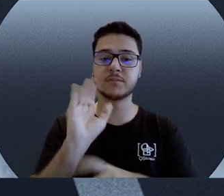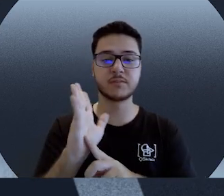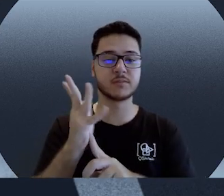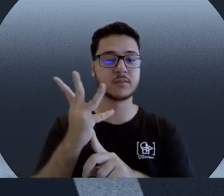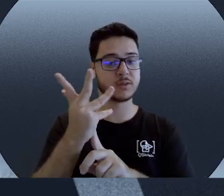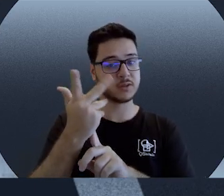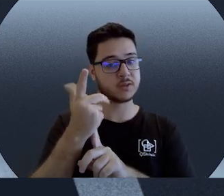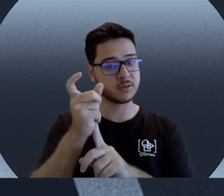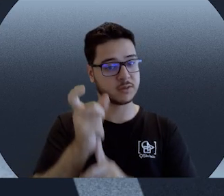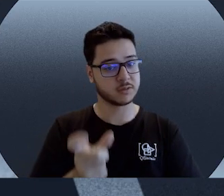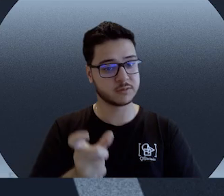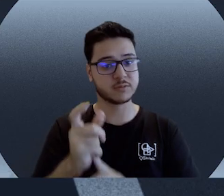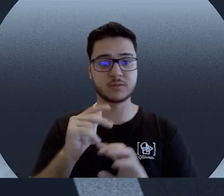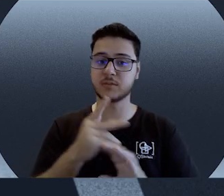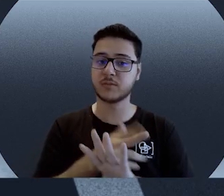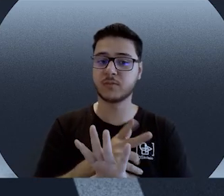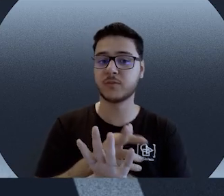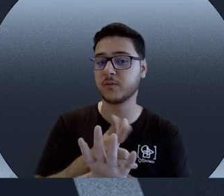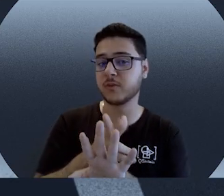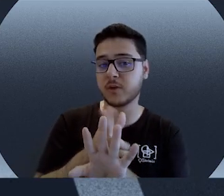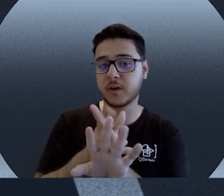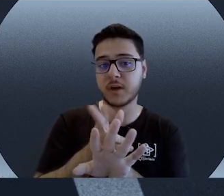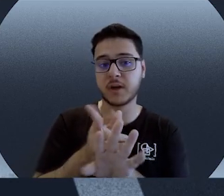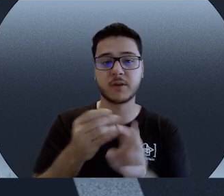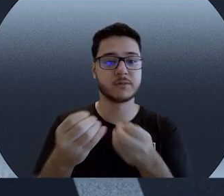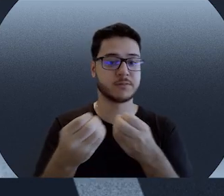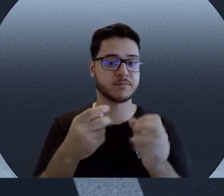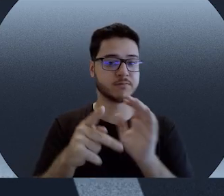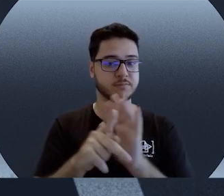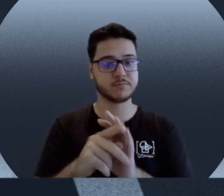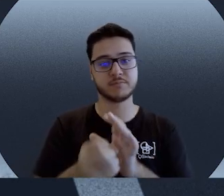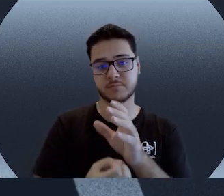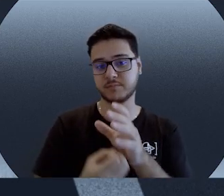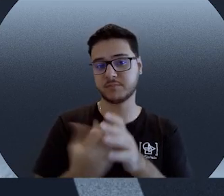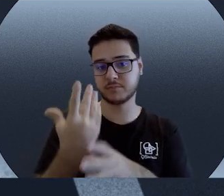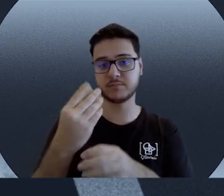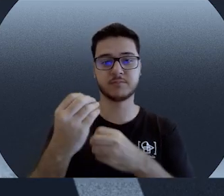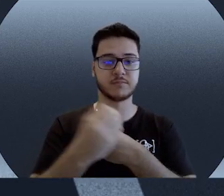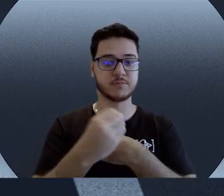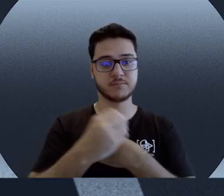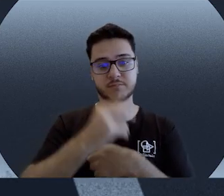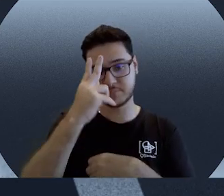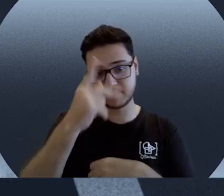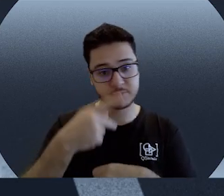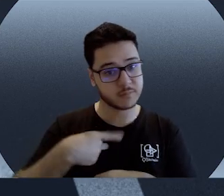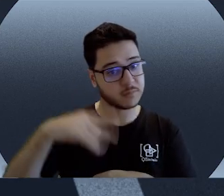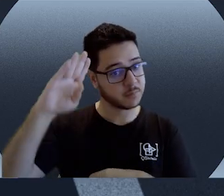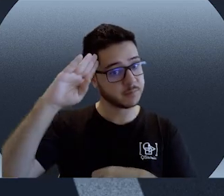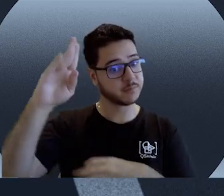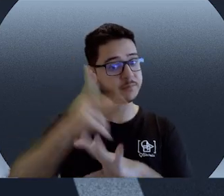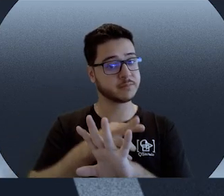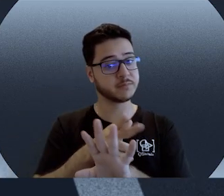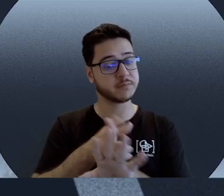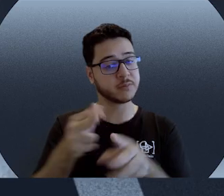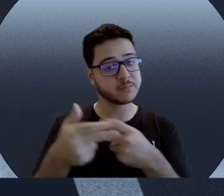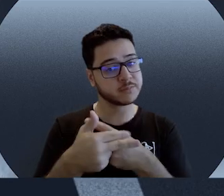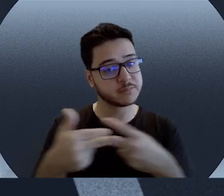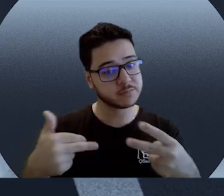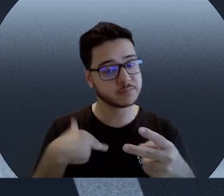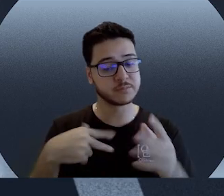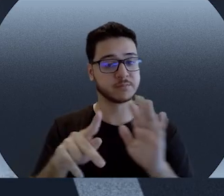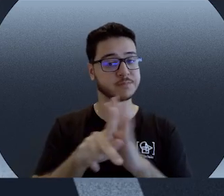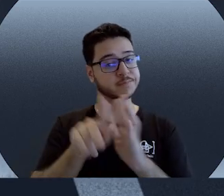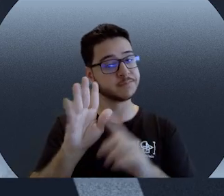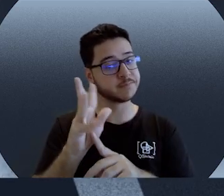artistas rompem com diversos modos de se produzir. Uma das principais coisas que esses artistas